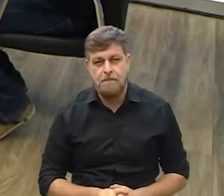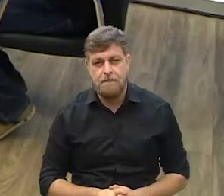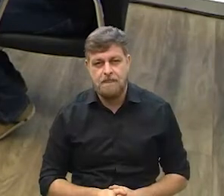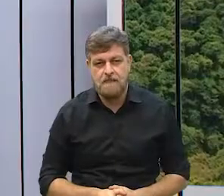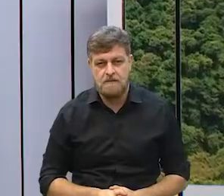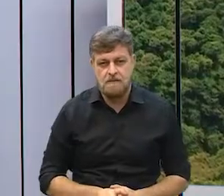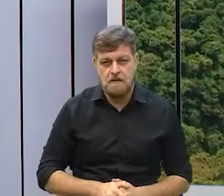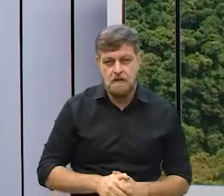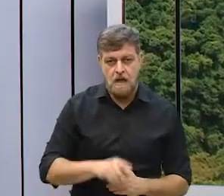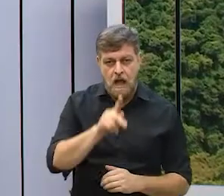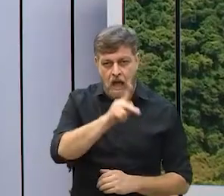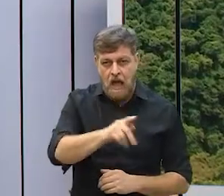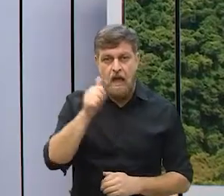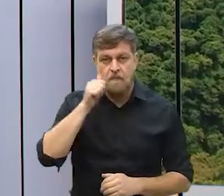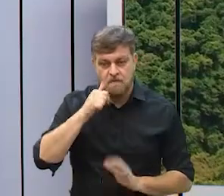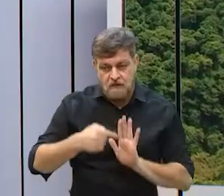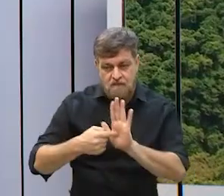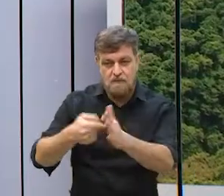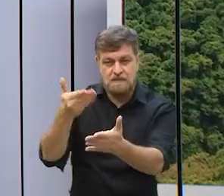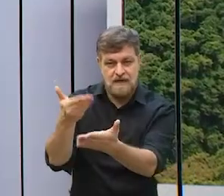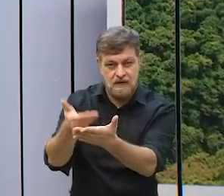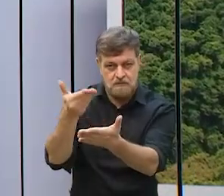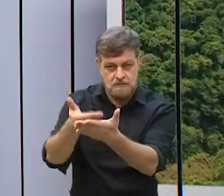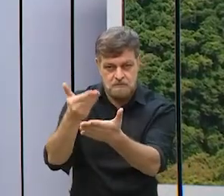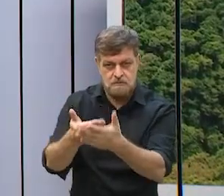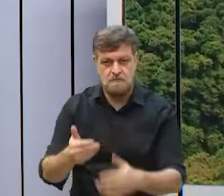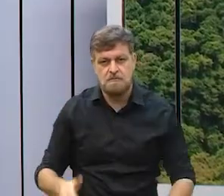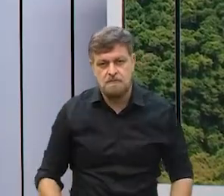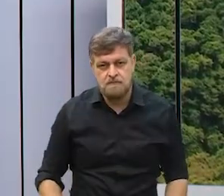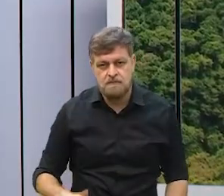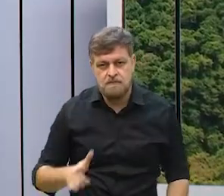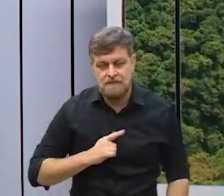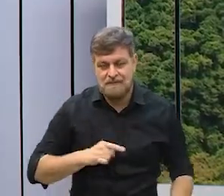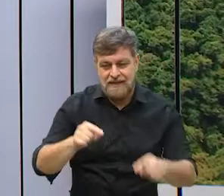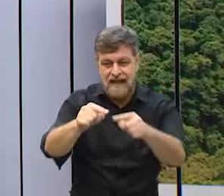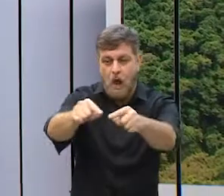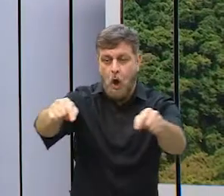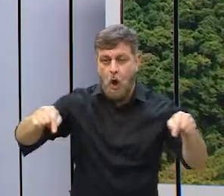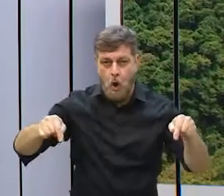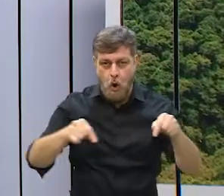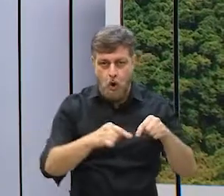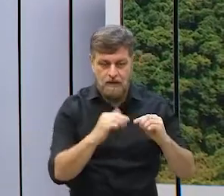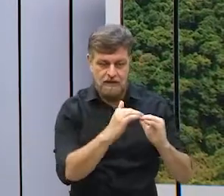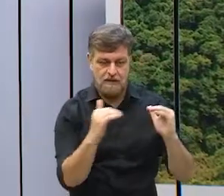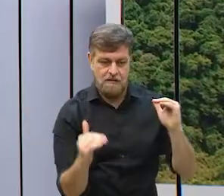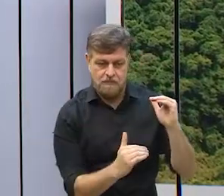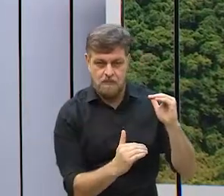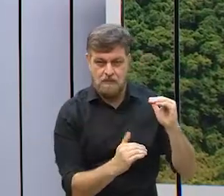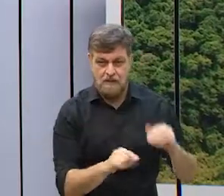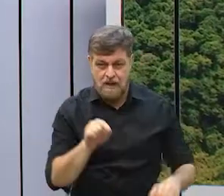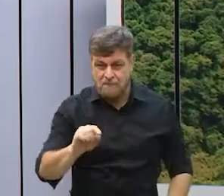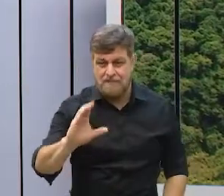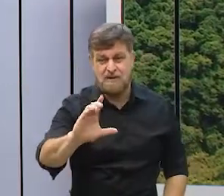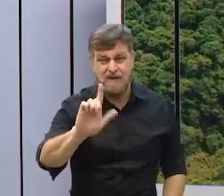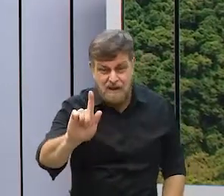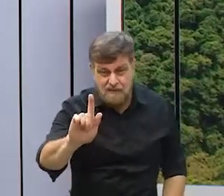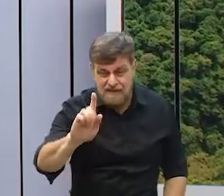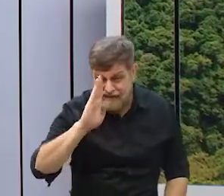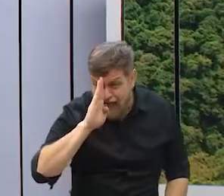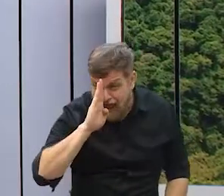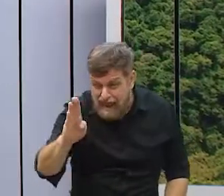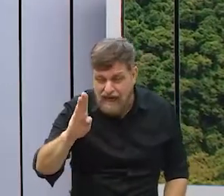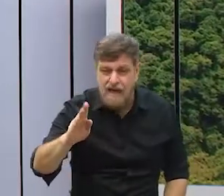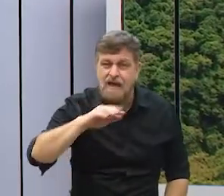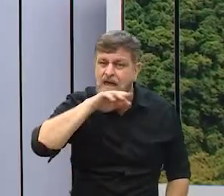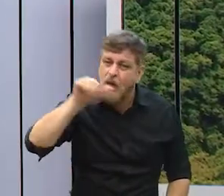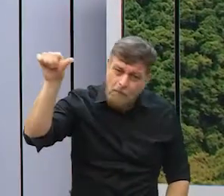inclusive a professora tem esses estudos, né? Bolsões de vulnerabilidade maior no município estão, lamentavelmente,